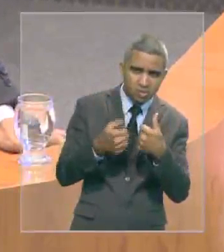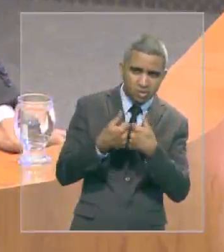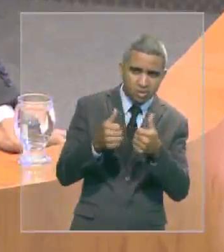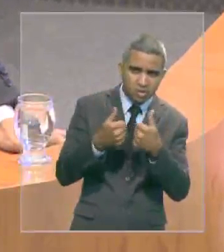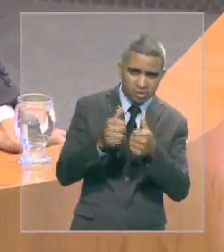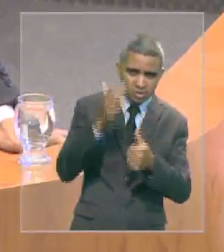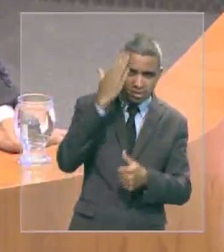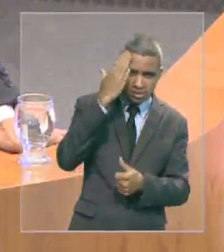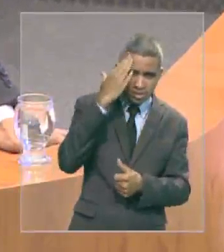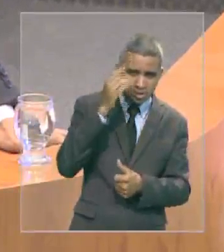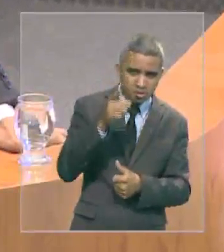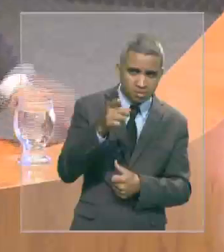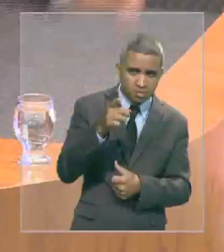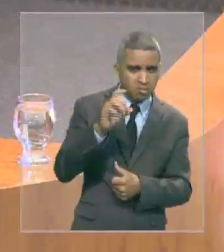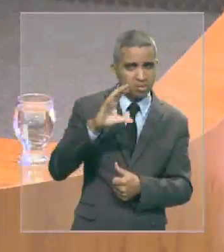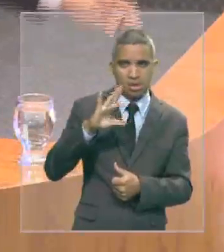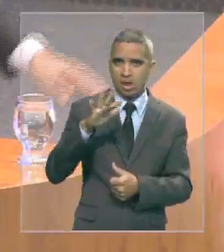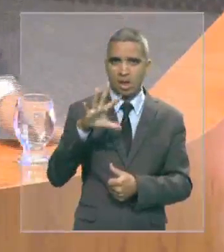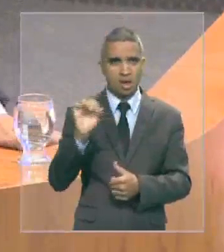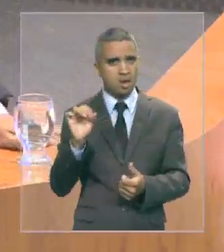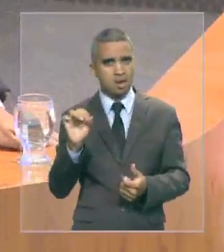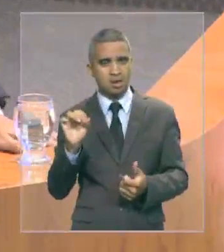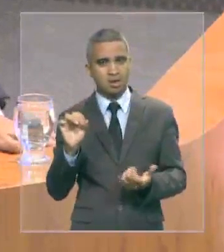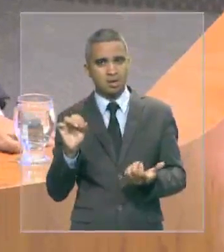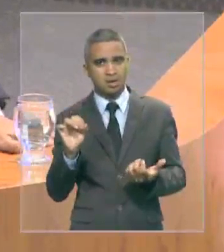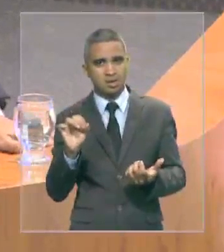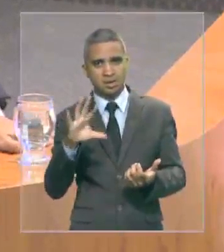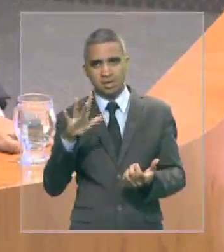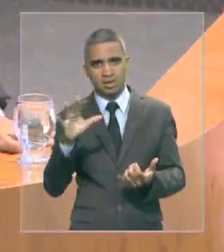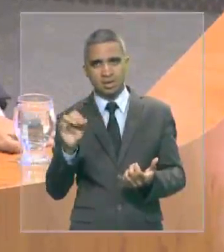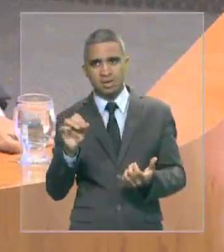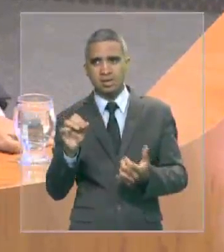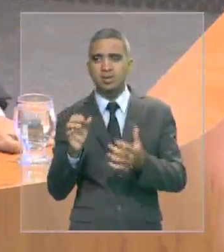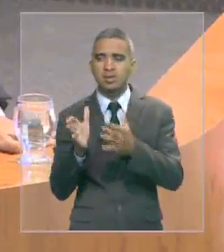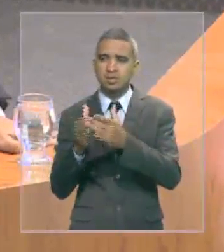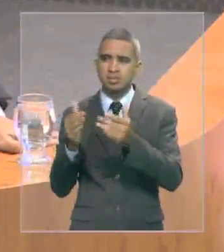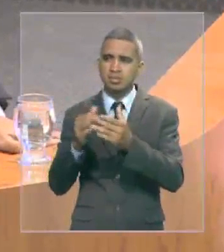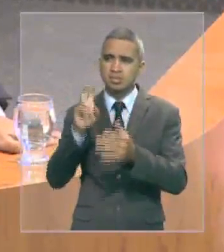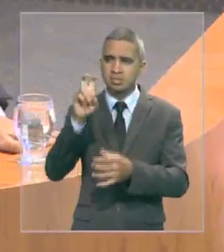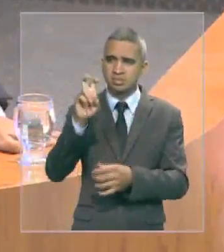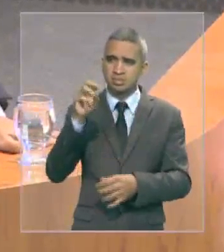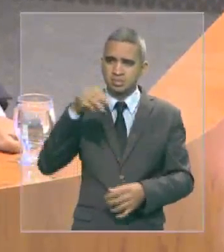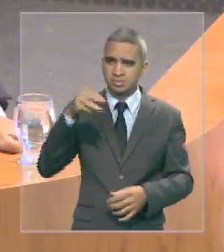O senhor sabe o que é um ônibus, claro. Me concede 5 minutos, por gentileza.